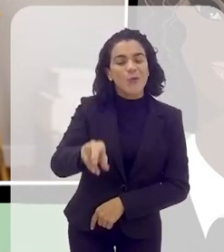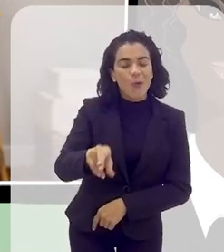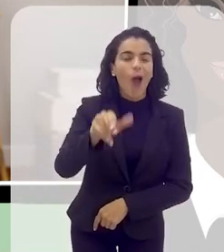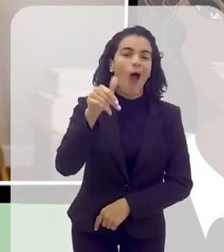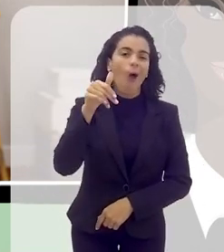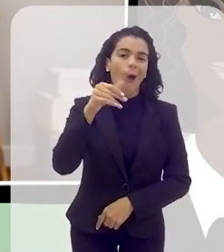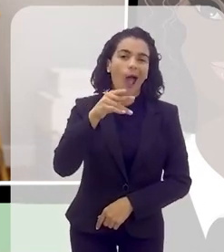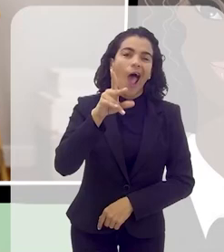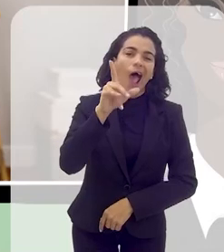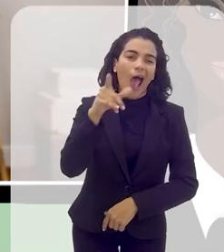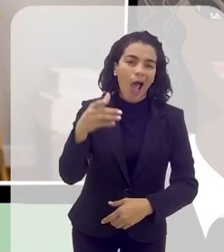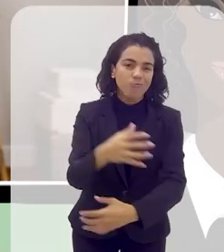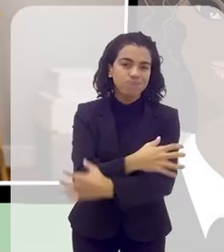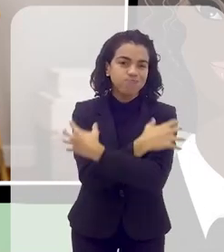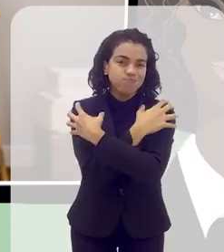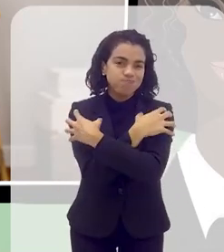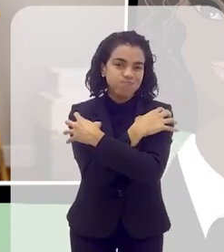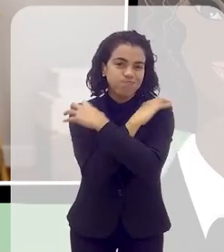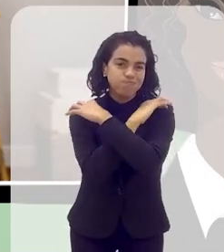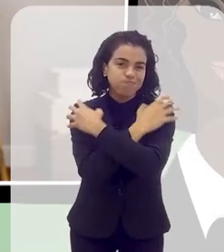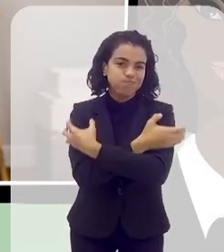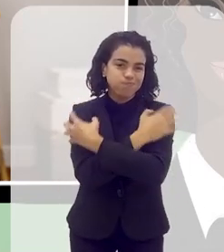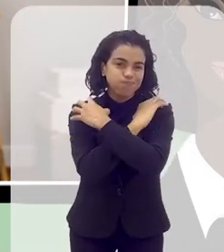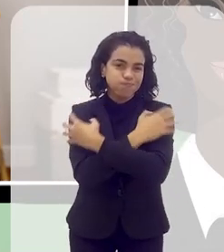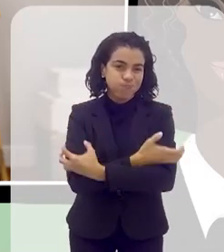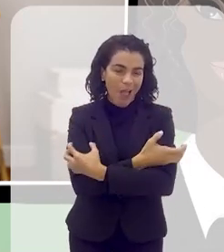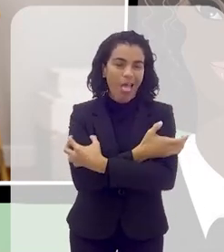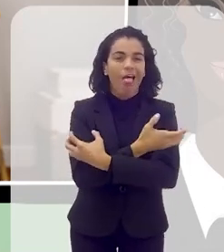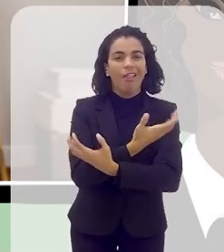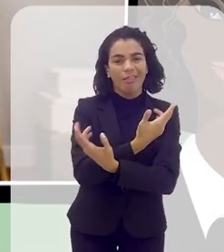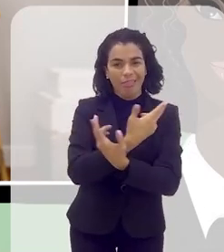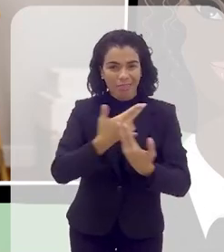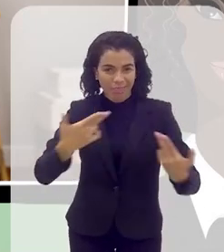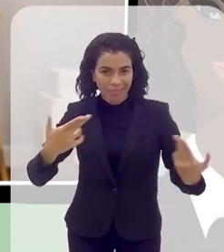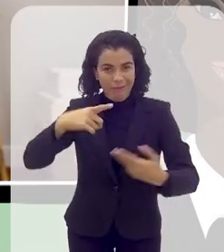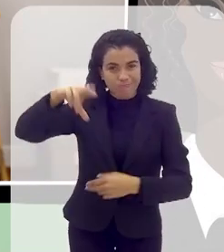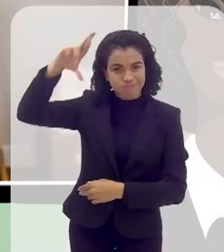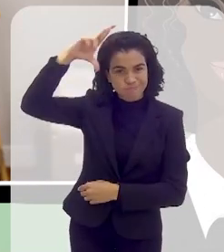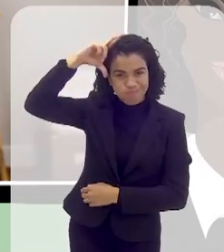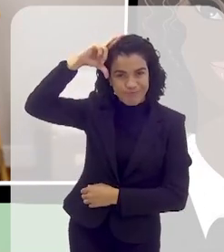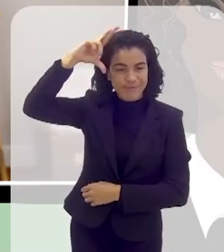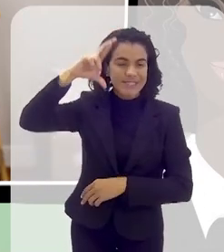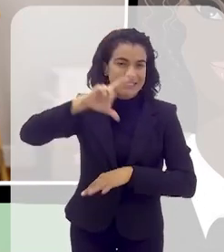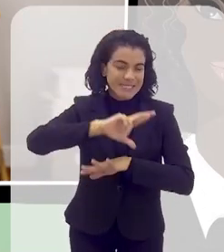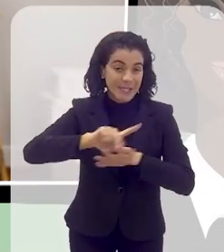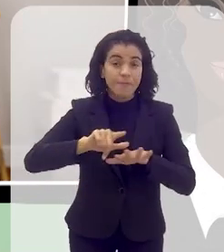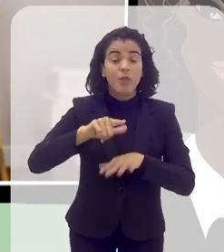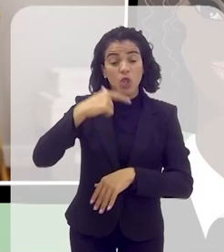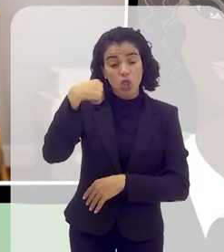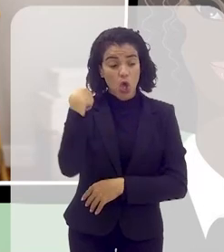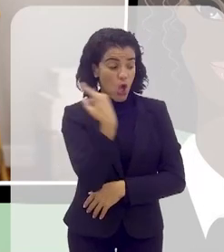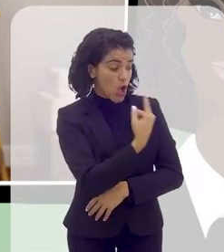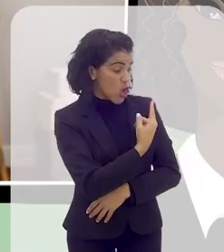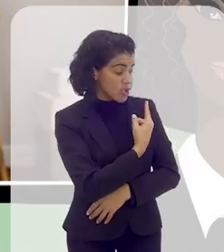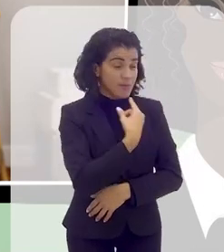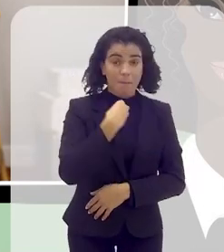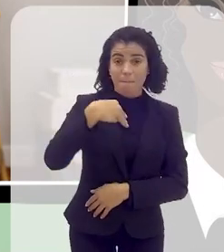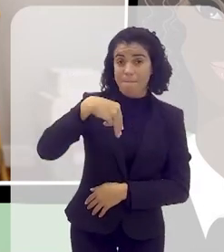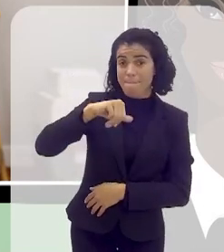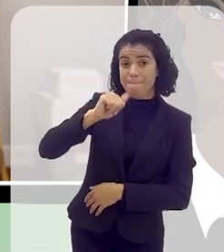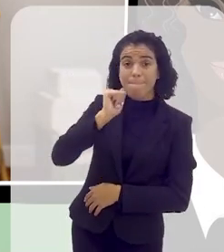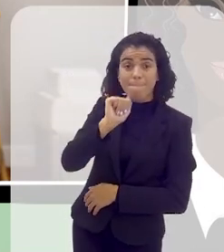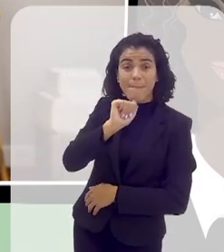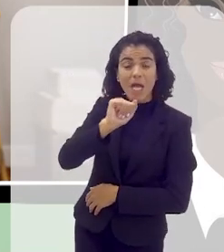Branca de Neve, por exemplo. No entanto, a realidade está mudando. O movimento Somos Madrastas conquistou